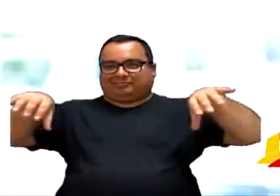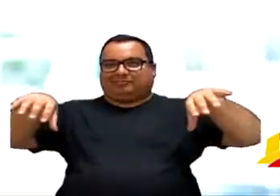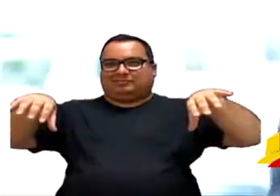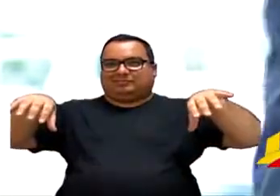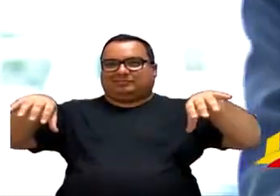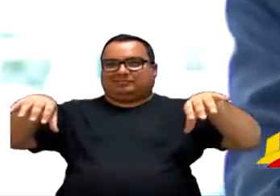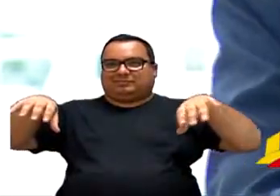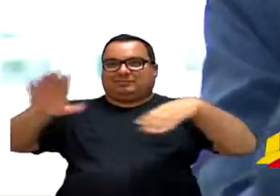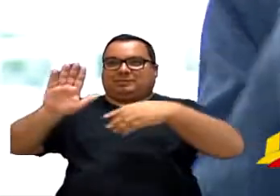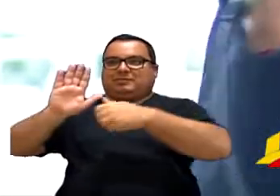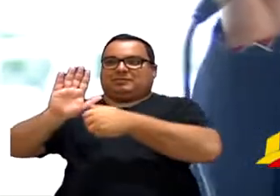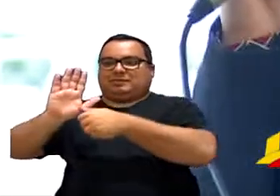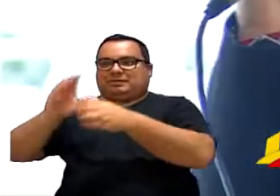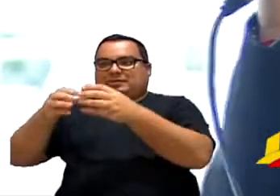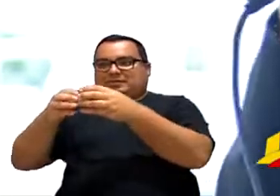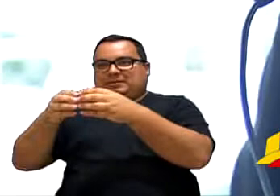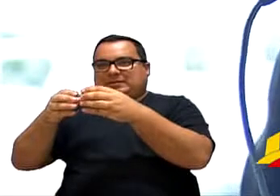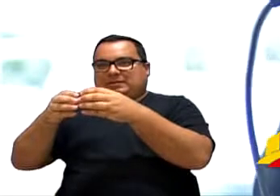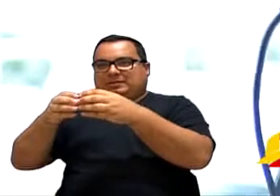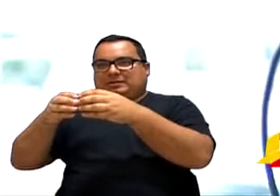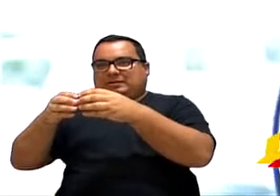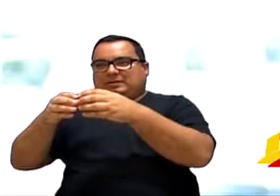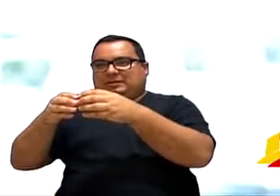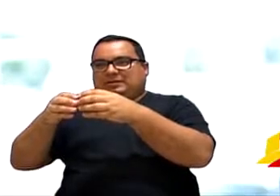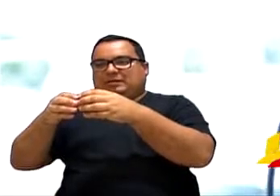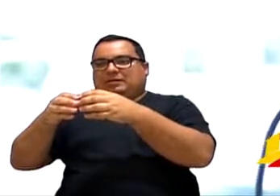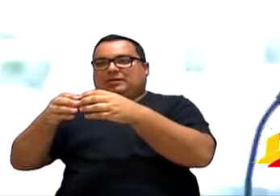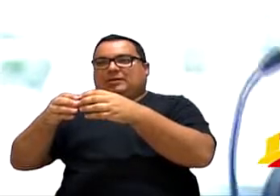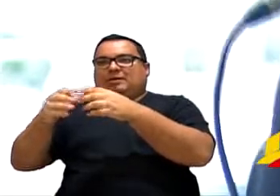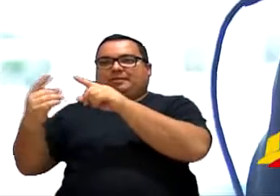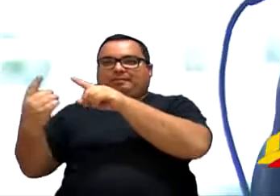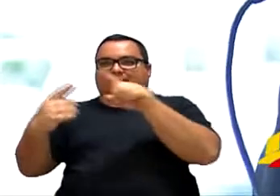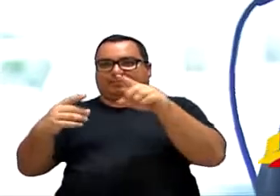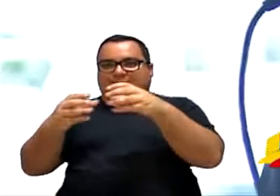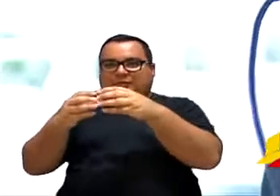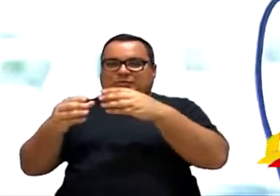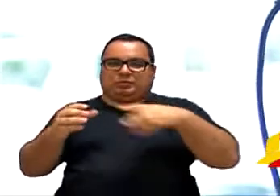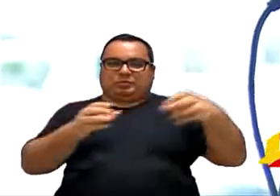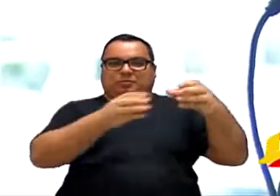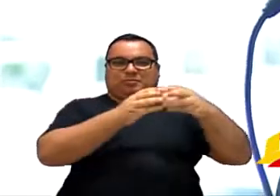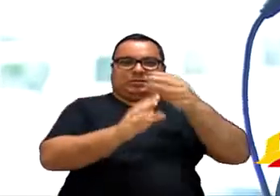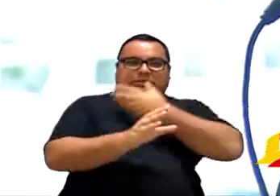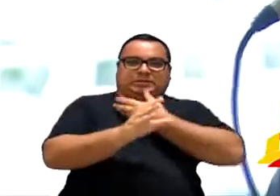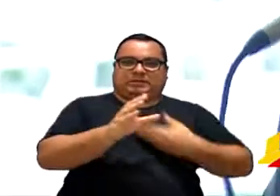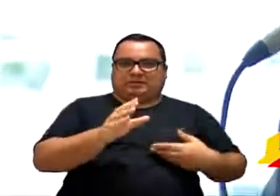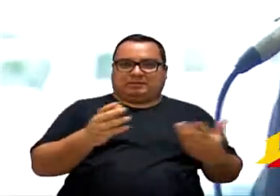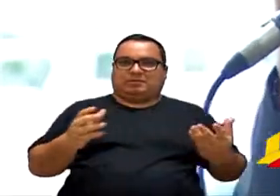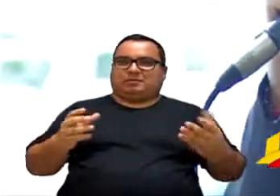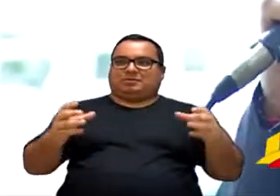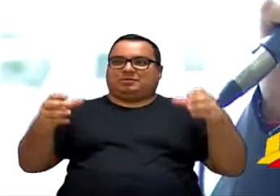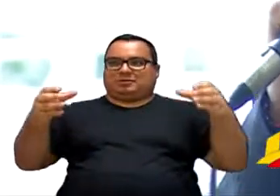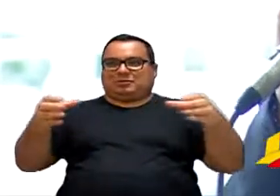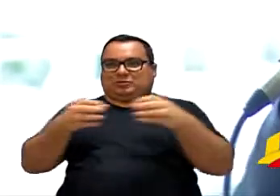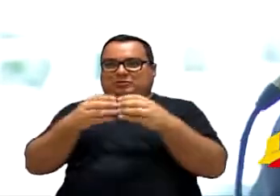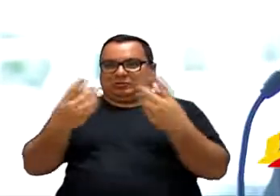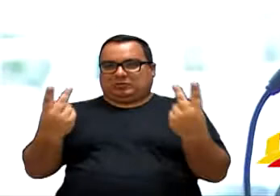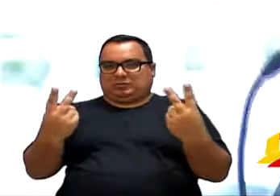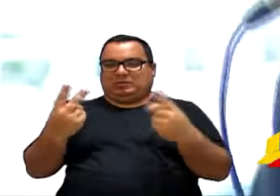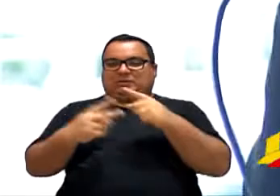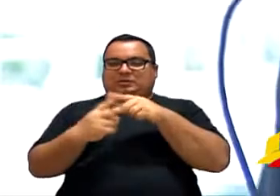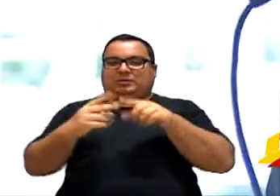agora o vereador e falou que também quer dar aí da situação quando vem dizer isso né Então